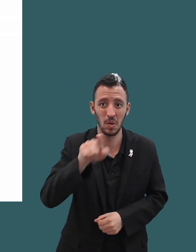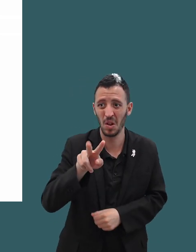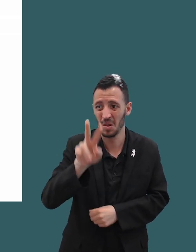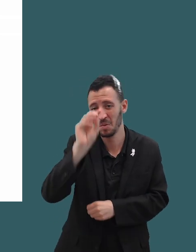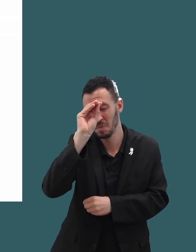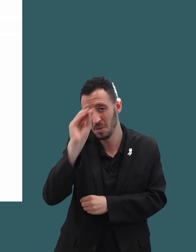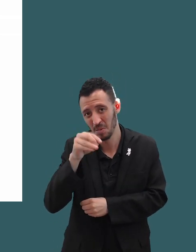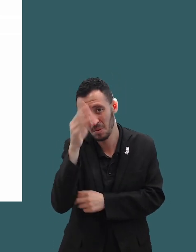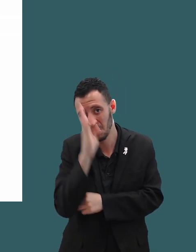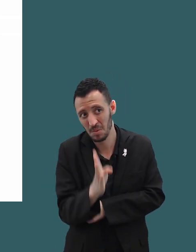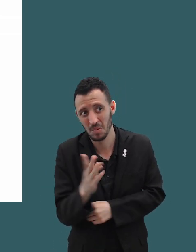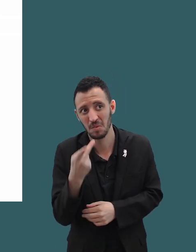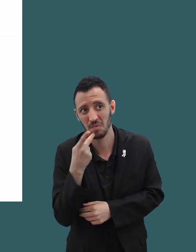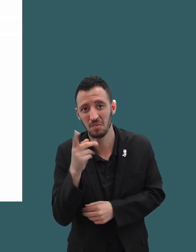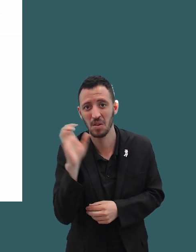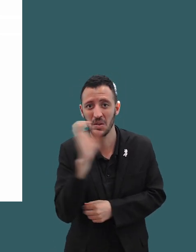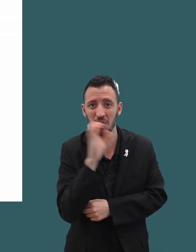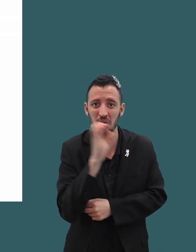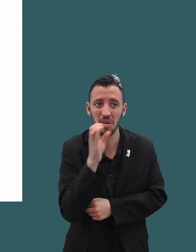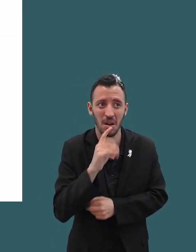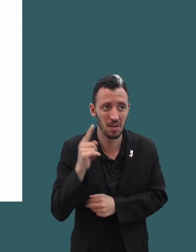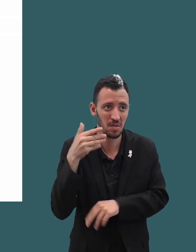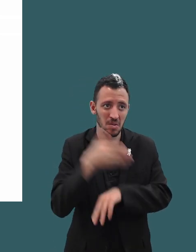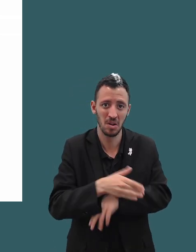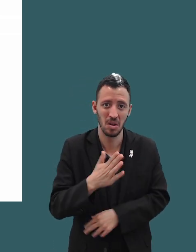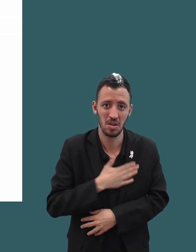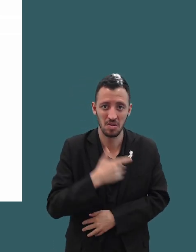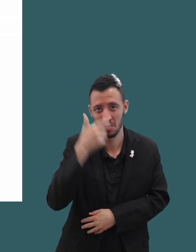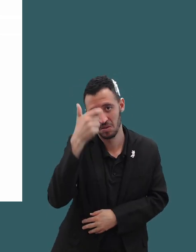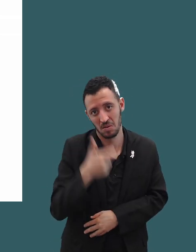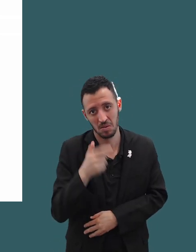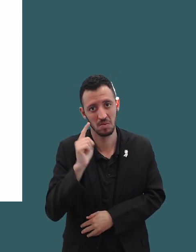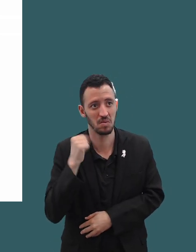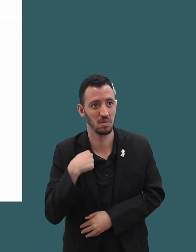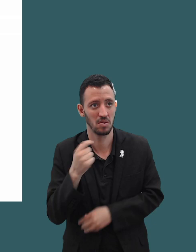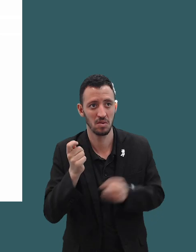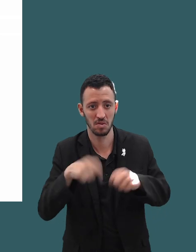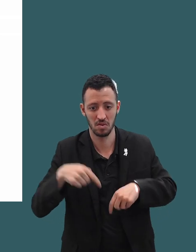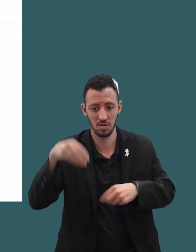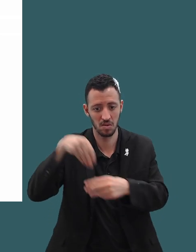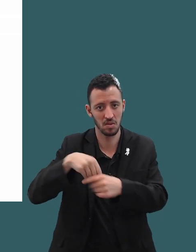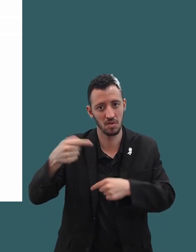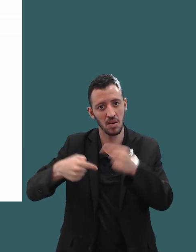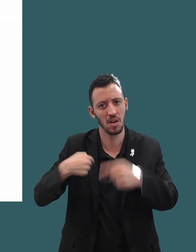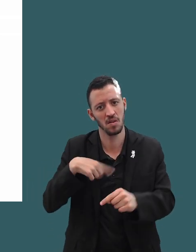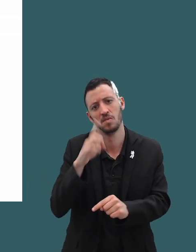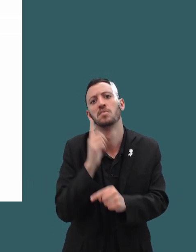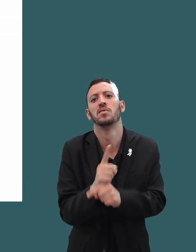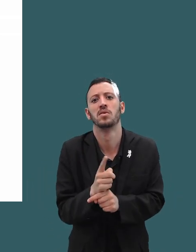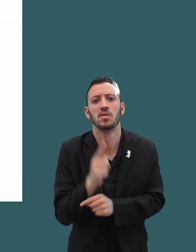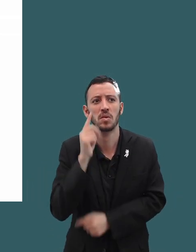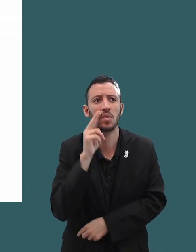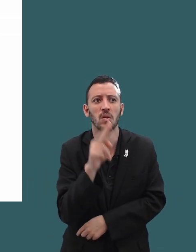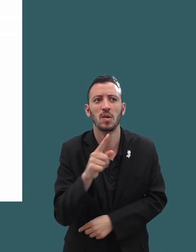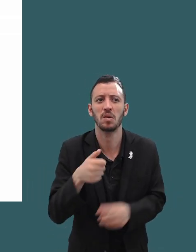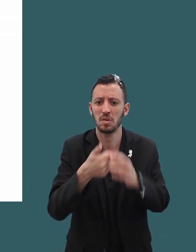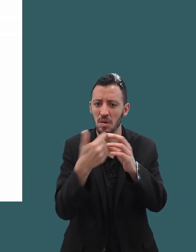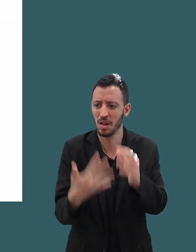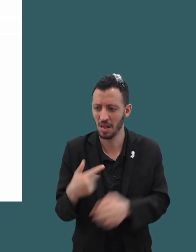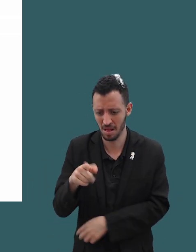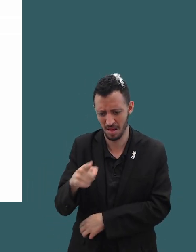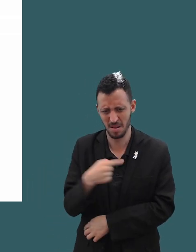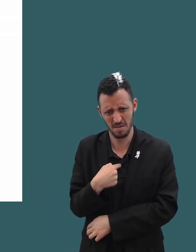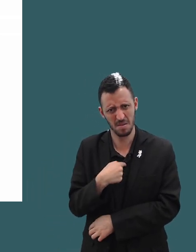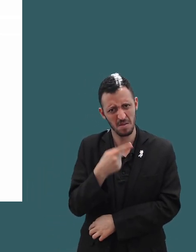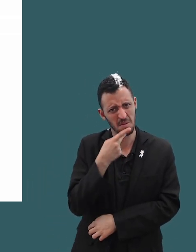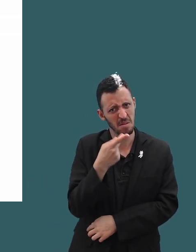Brasil e, imediatamente, eu, que tenho uma posição política, me identifico. Olha, esse conteúdo é para mim, olha ali.